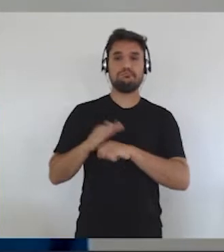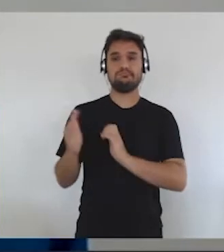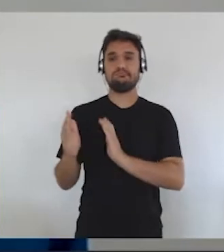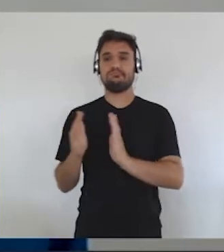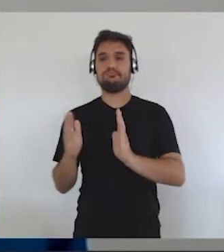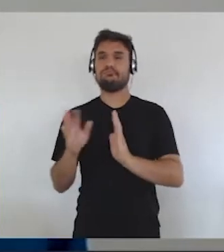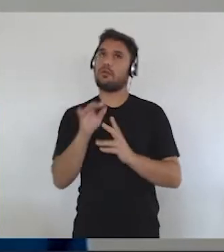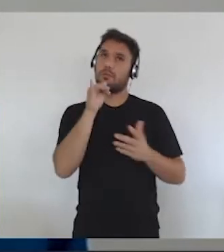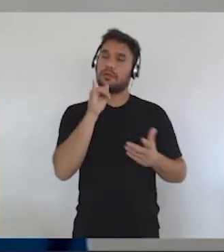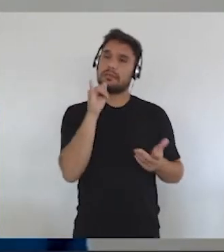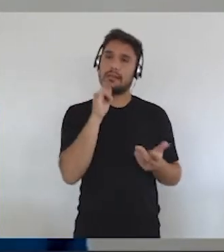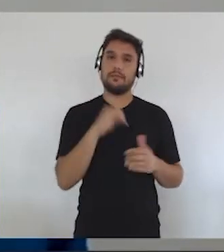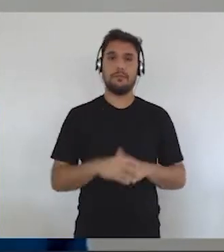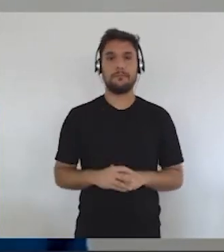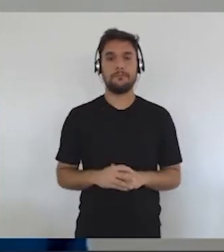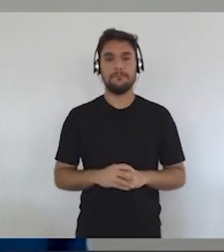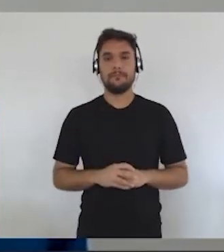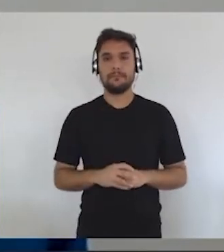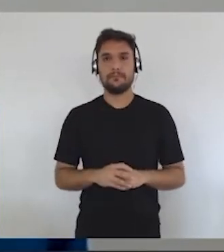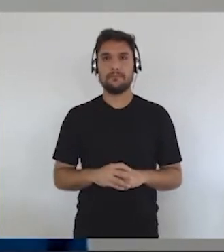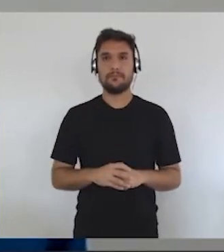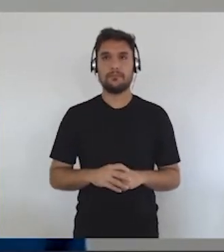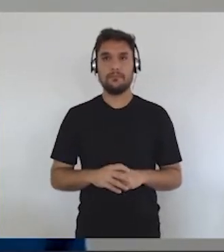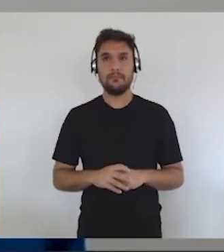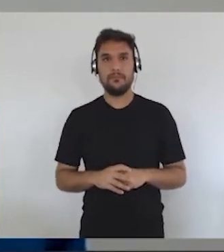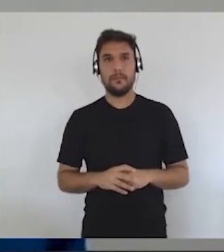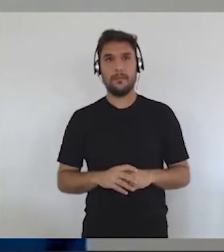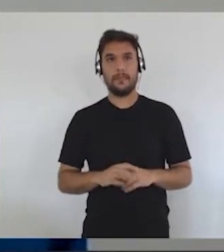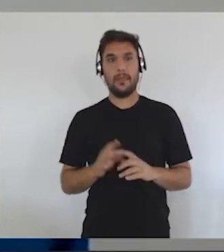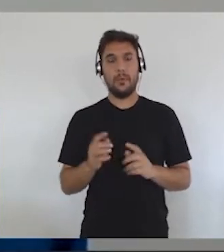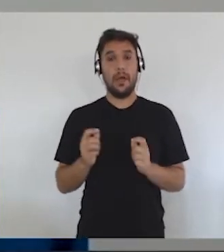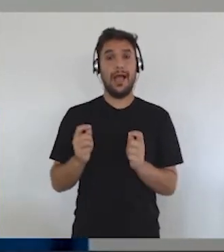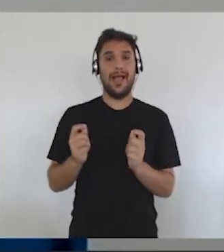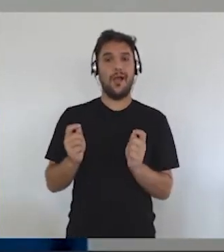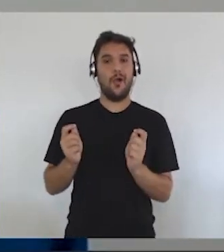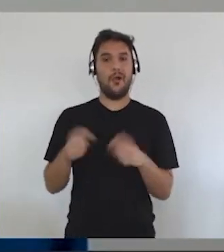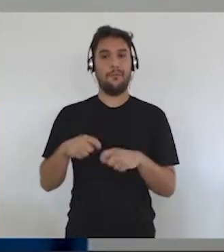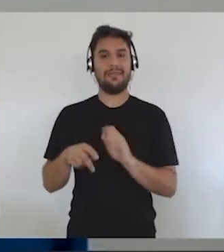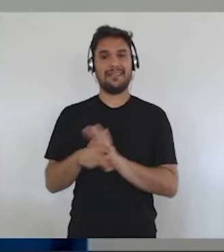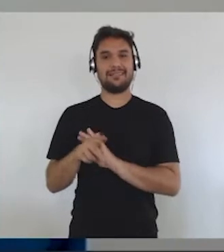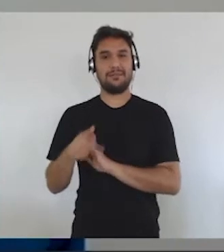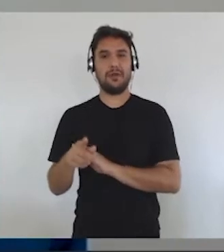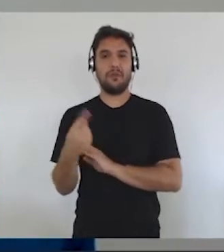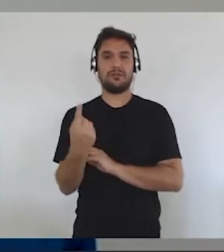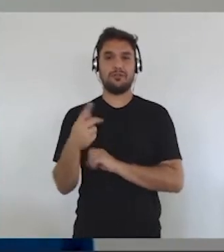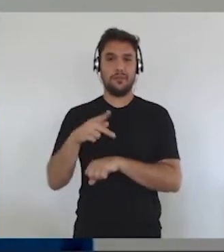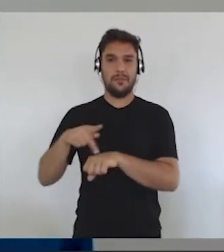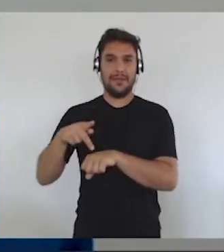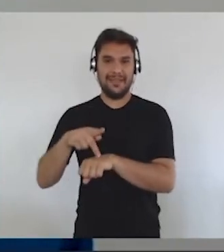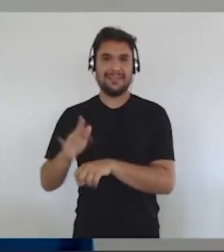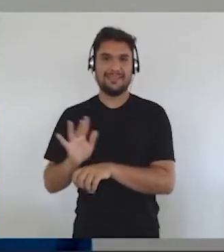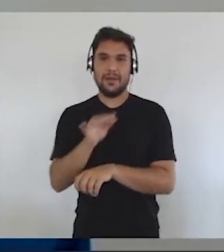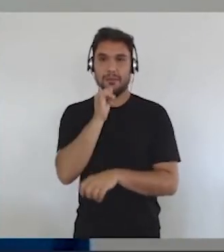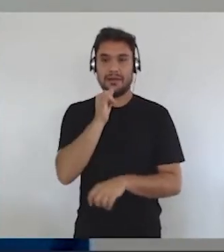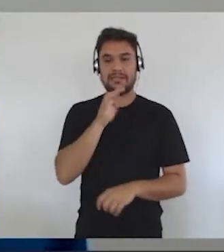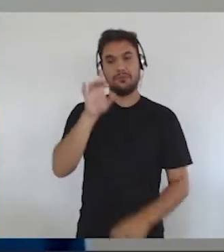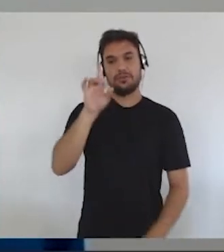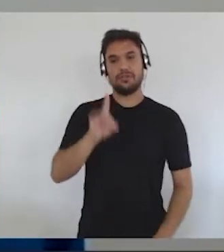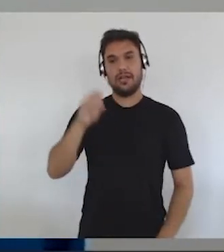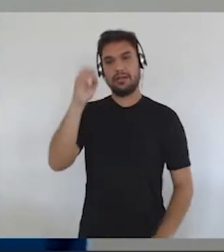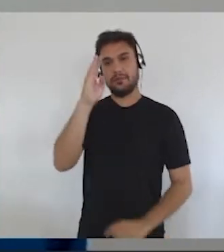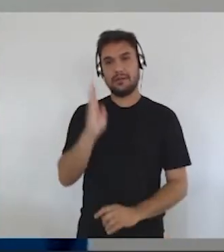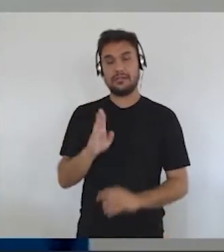por exemplo, de uma competência exclusiva de uma jurisdição, como acontece no direito brasileiro com